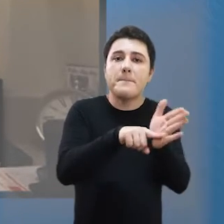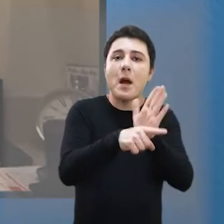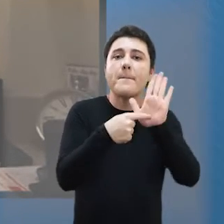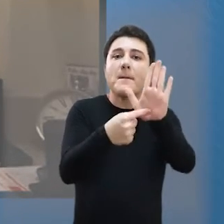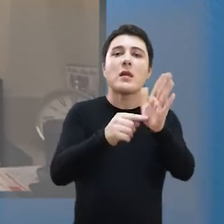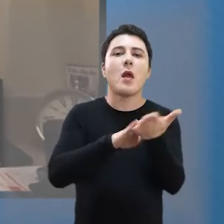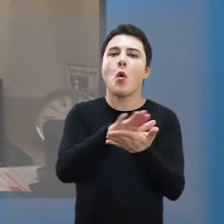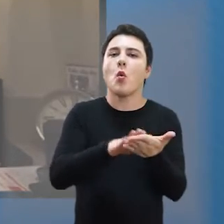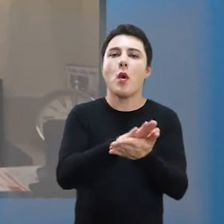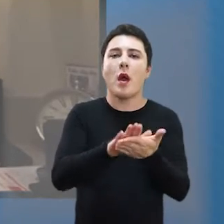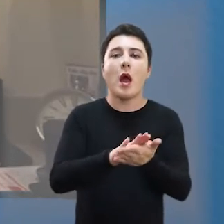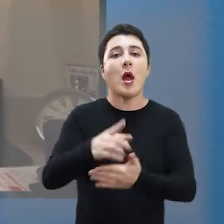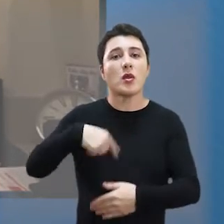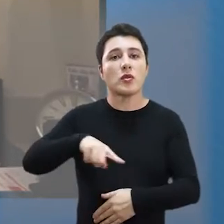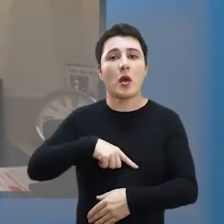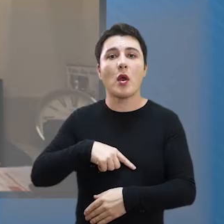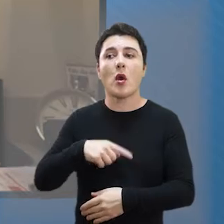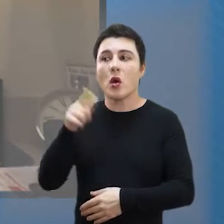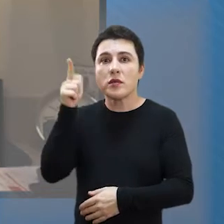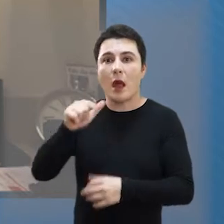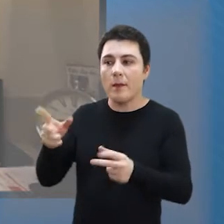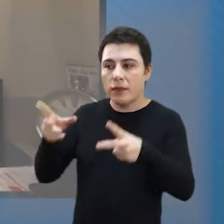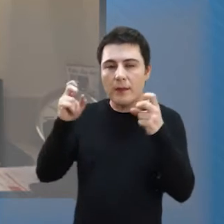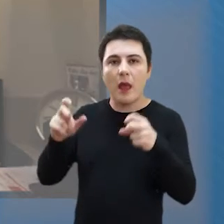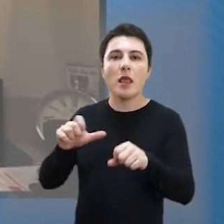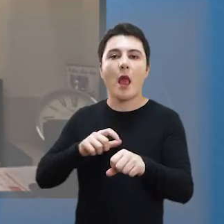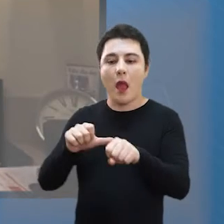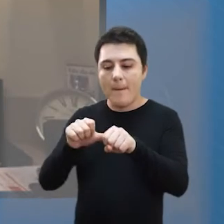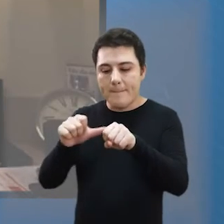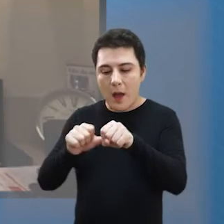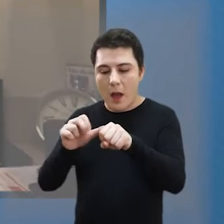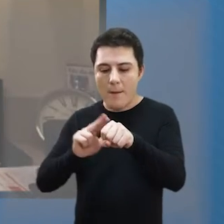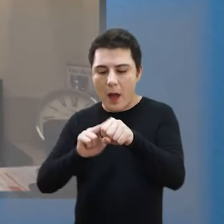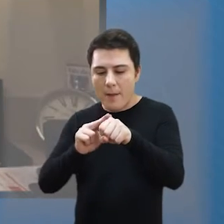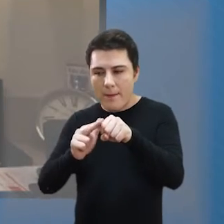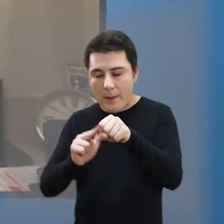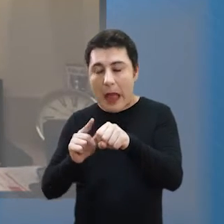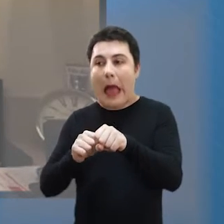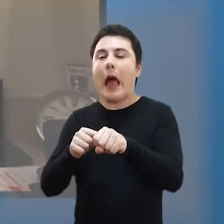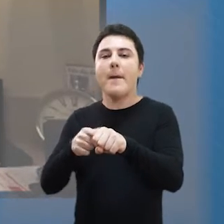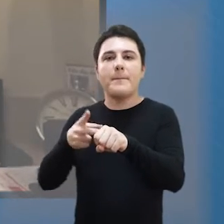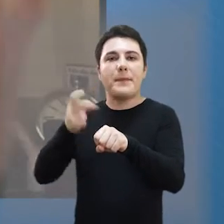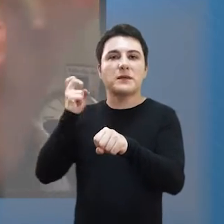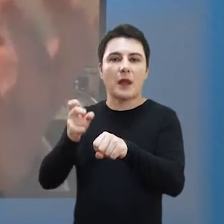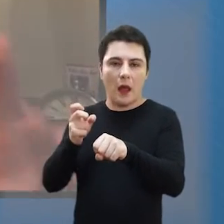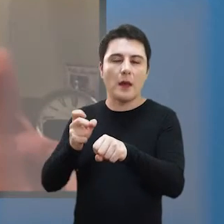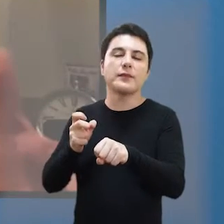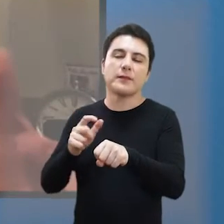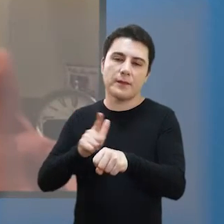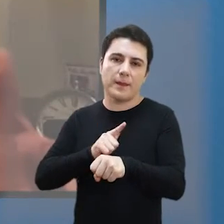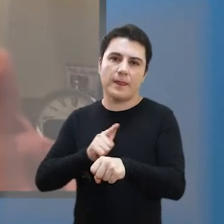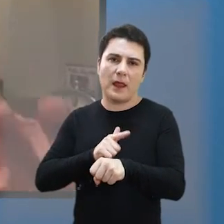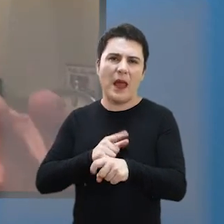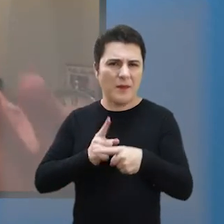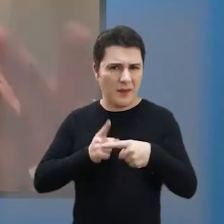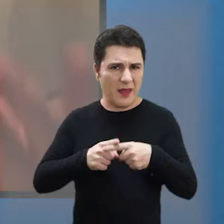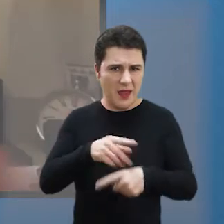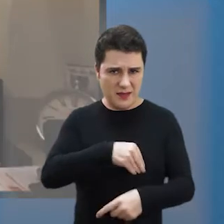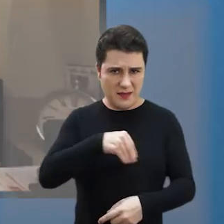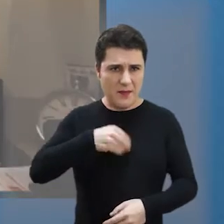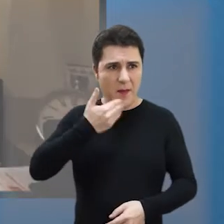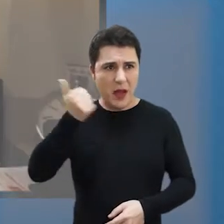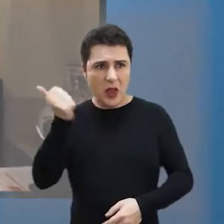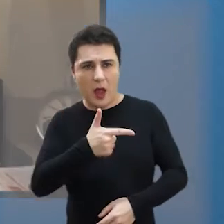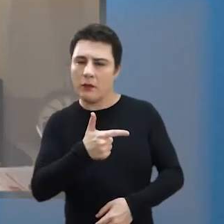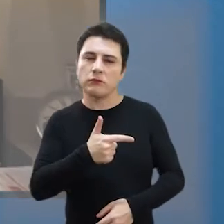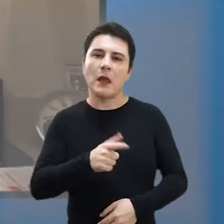o câncer. A gente só consegue através do toque da próstata saber se tem câncer. Então, não é que um exame é melhor que o outro, é que